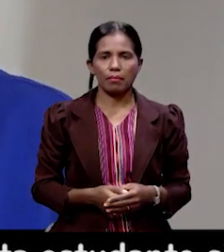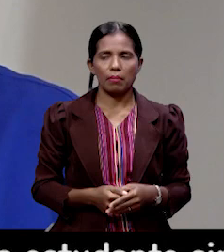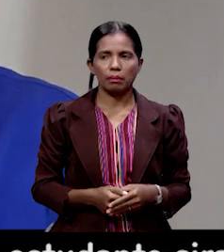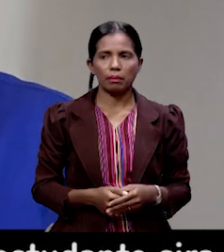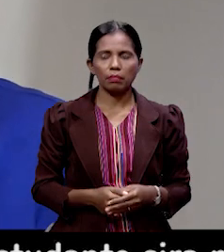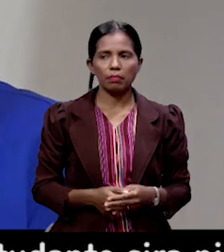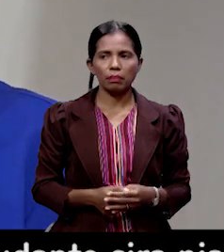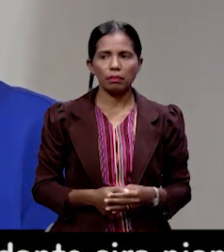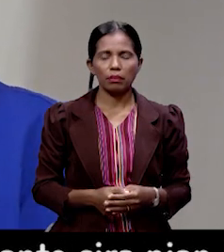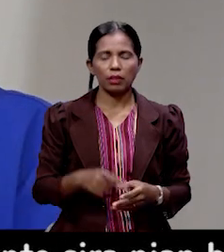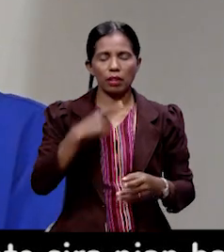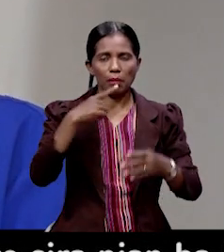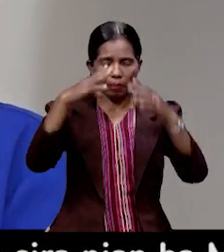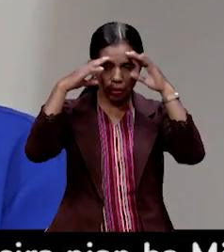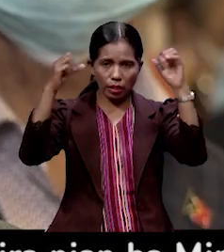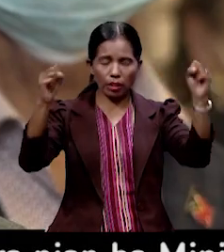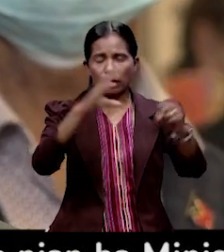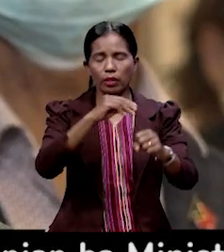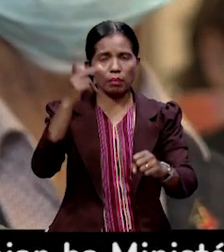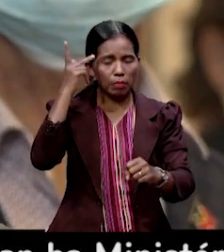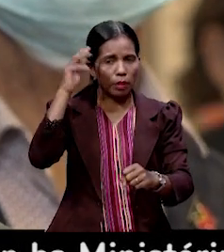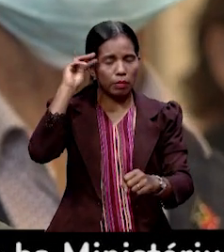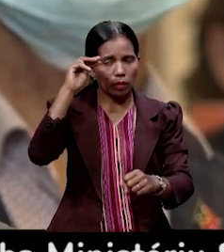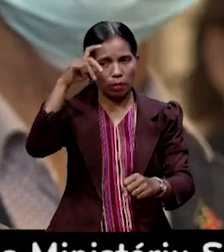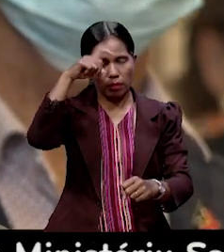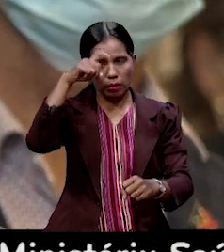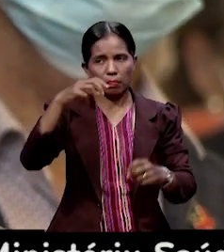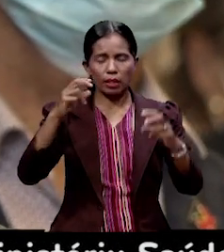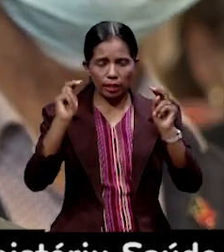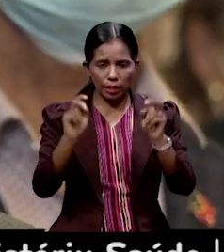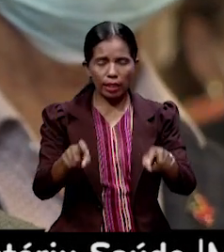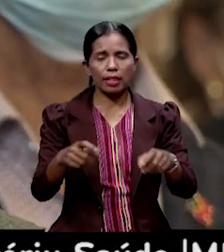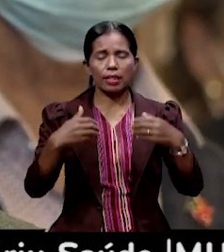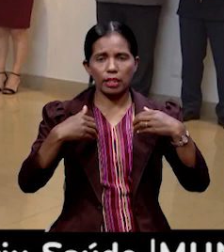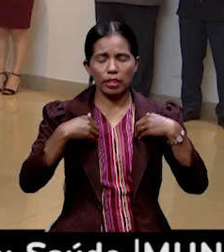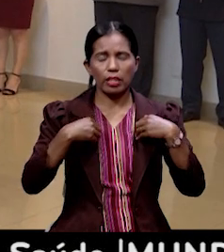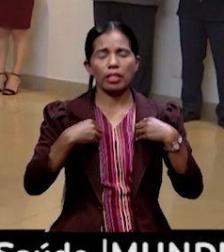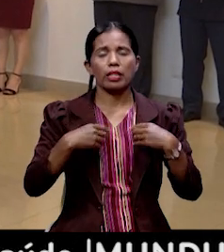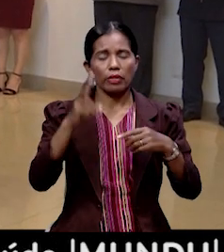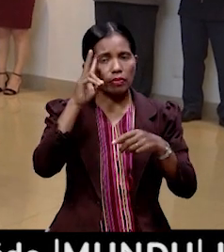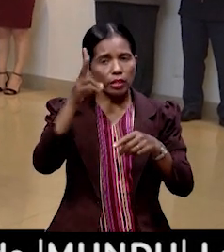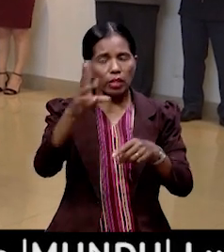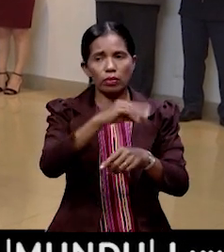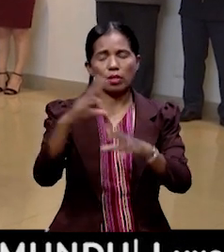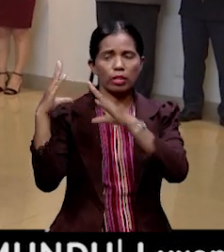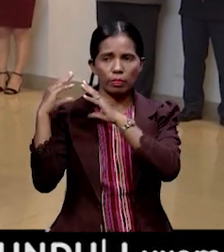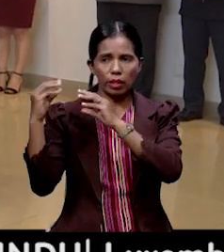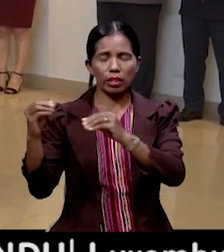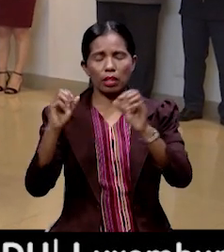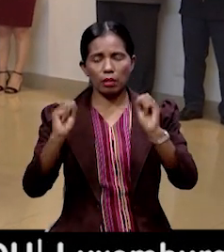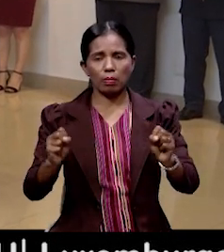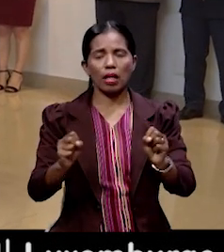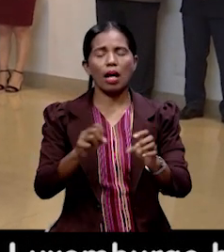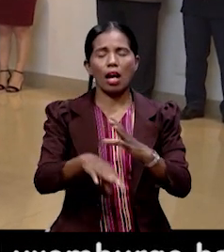Horta considera presidente no primeiro-ministro nebe matenek tem que ir a visão no experiência, também visão no experiência macbele corre povo